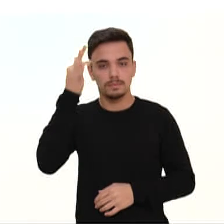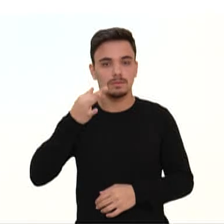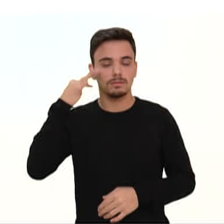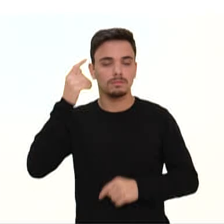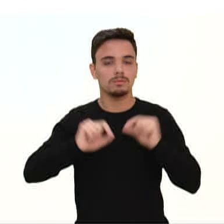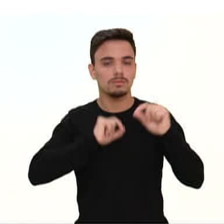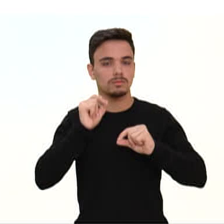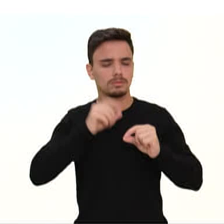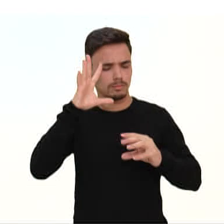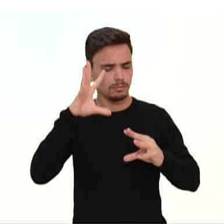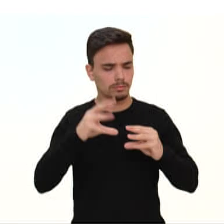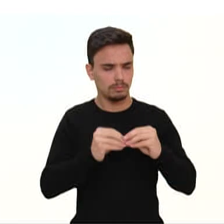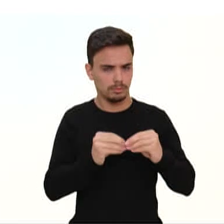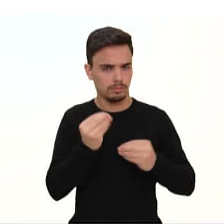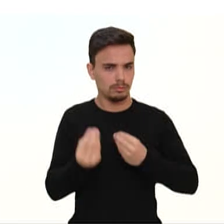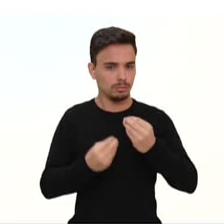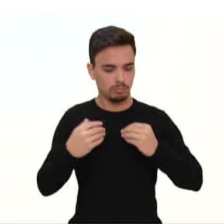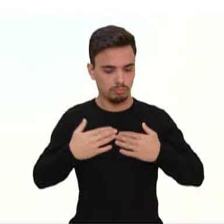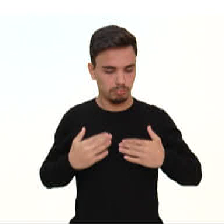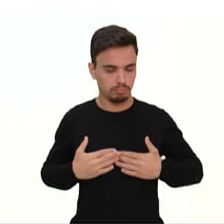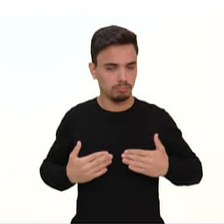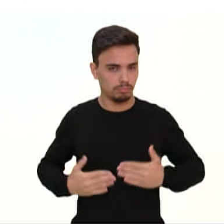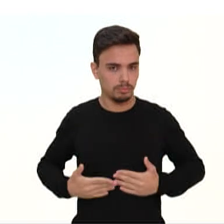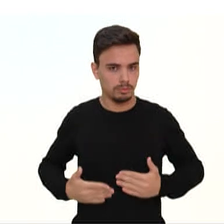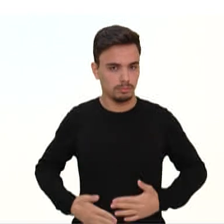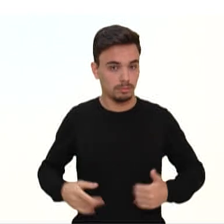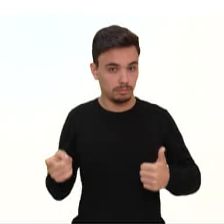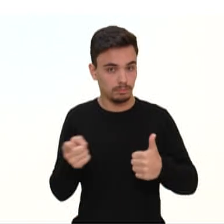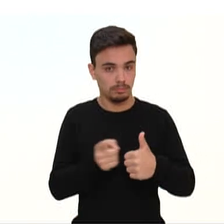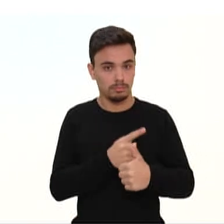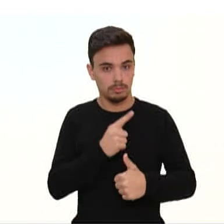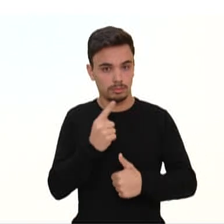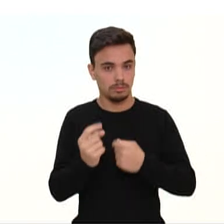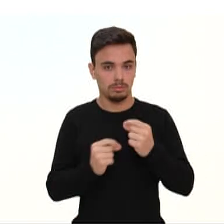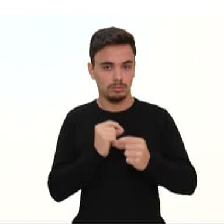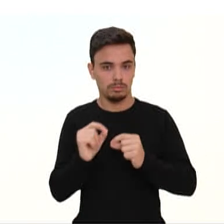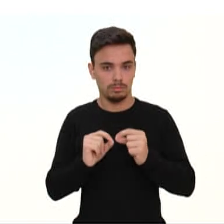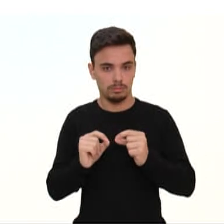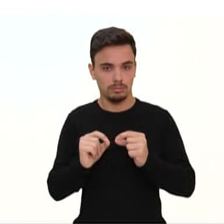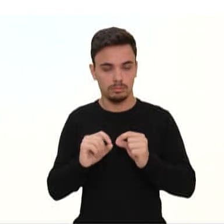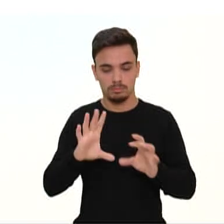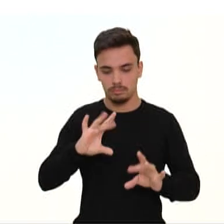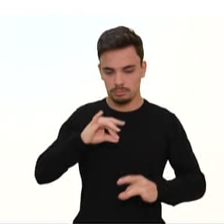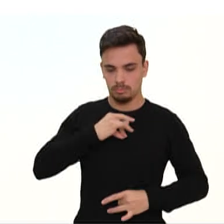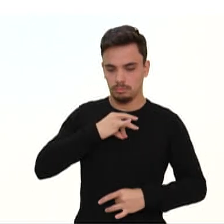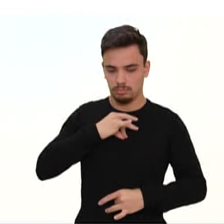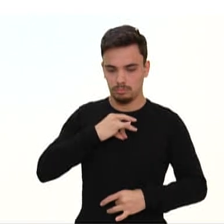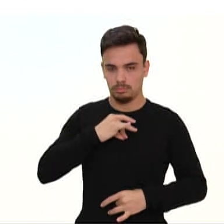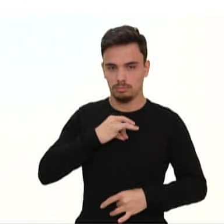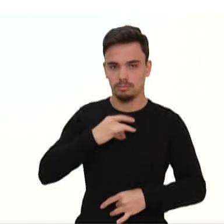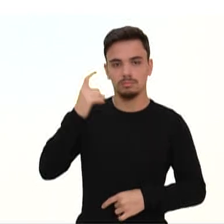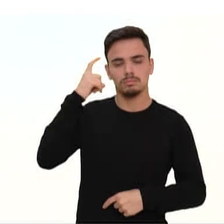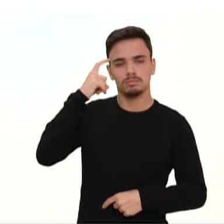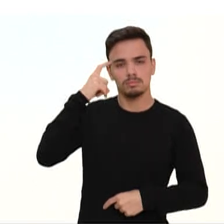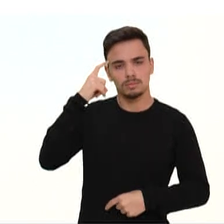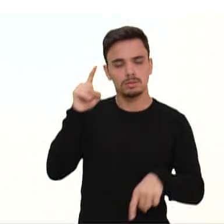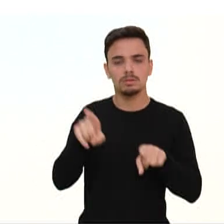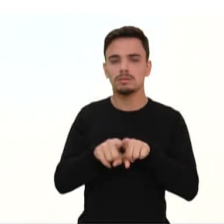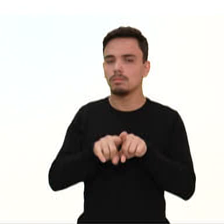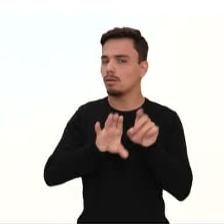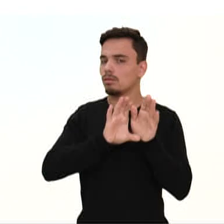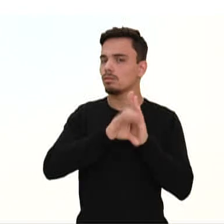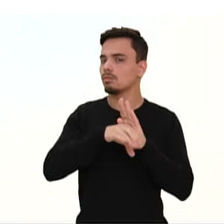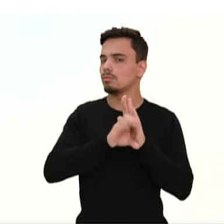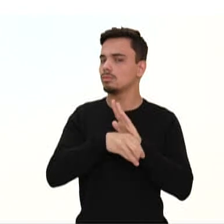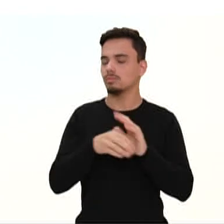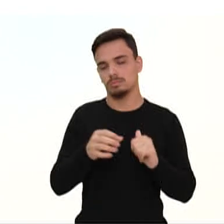filosofia, compreendeu o corpo como o princípio do qual derivam a alma, a racionalidade e os